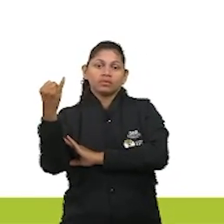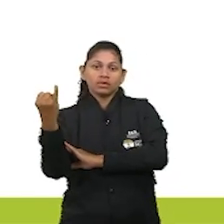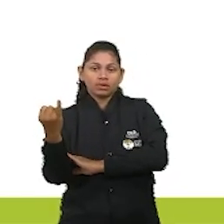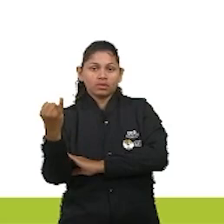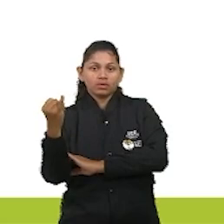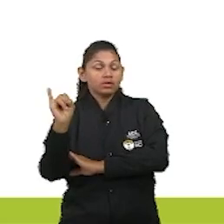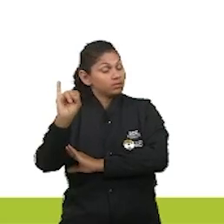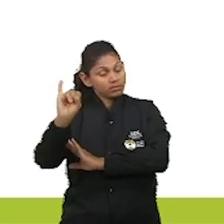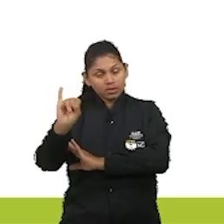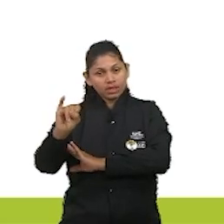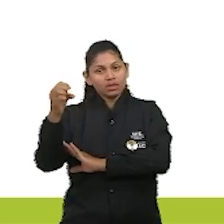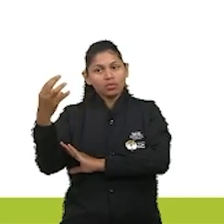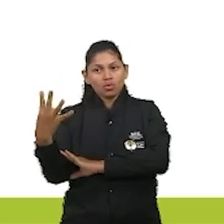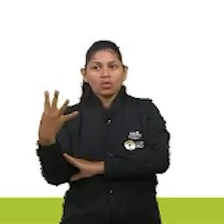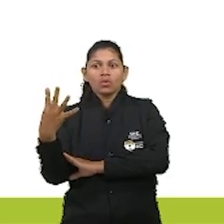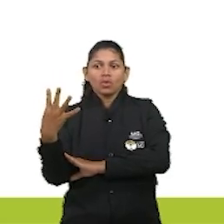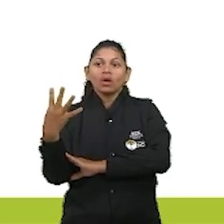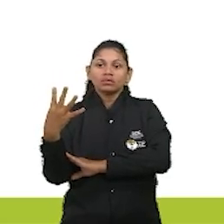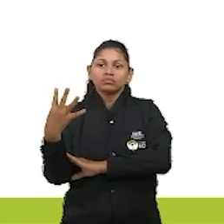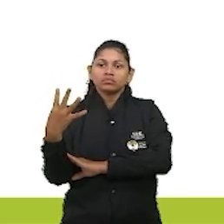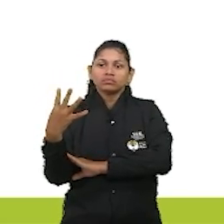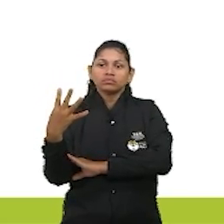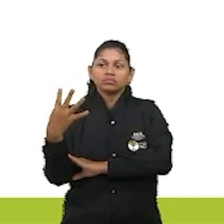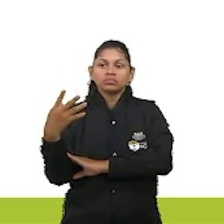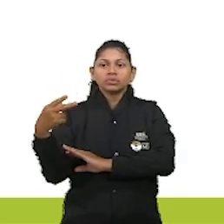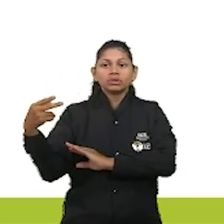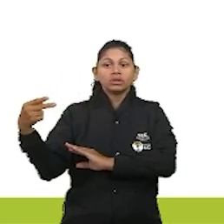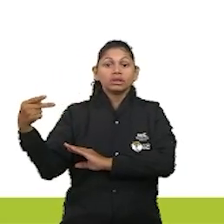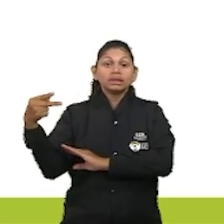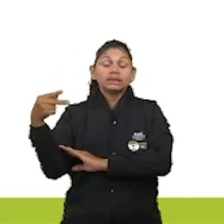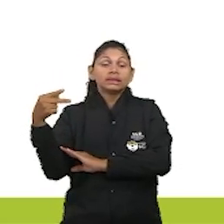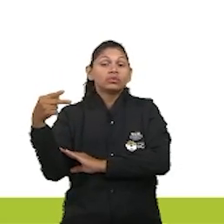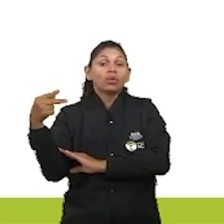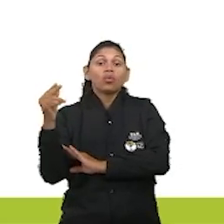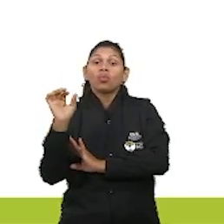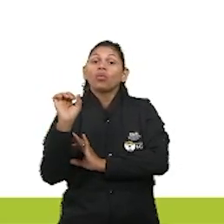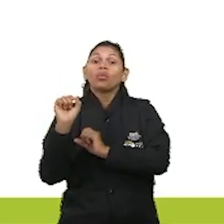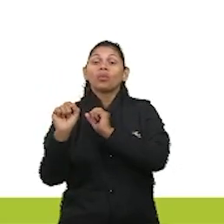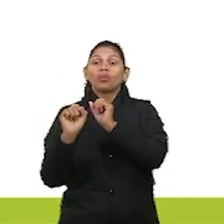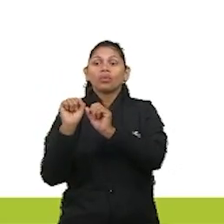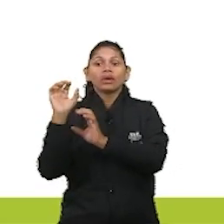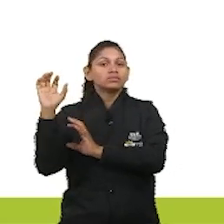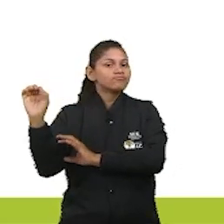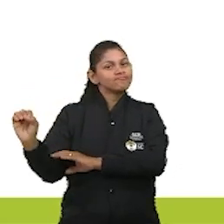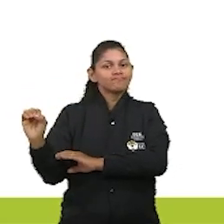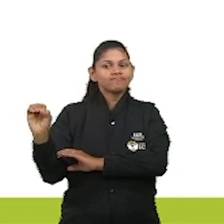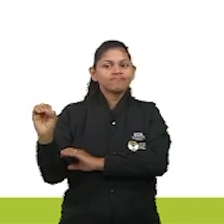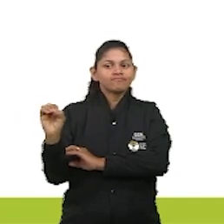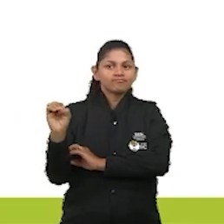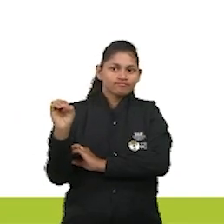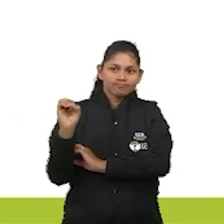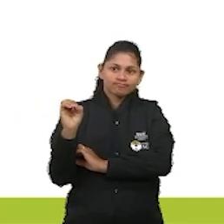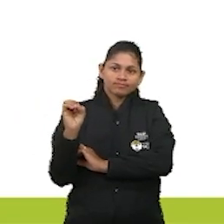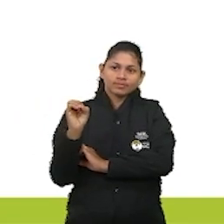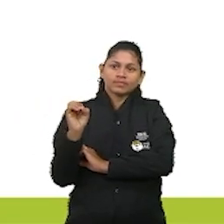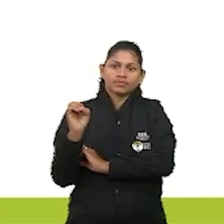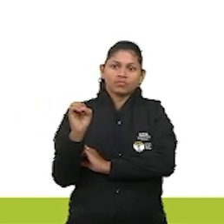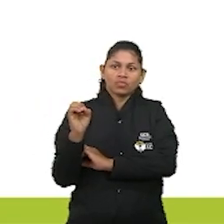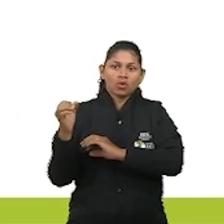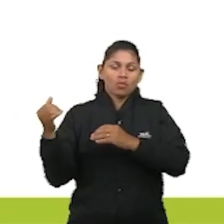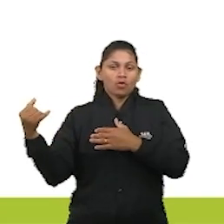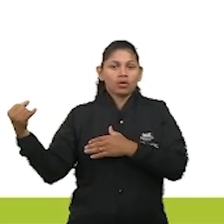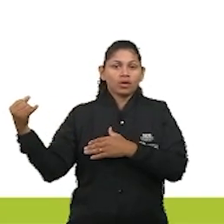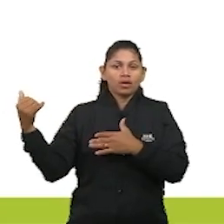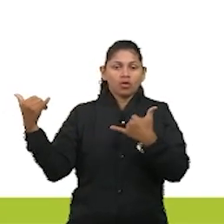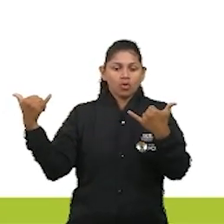zero. O que seria isso? Preste atenção aqui, ó. I1 mais I3 vai ser igual a quem